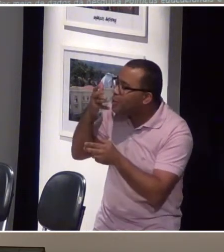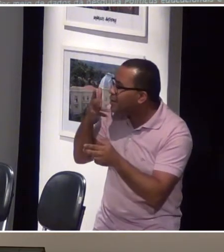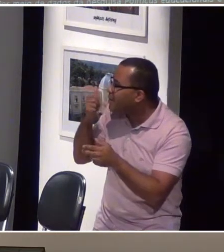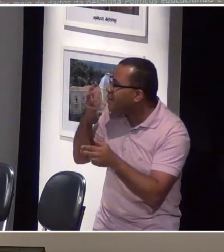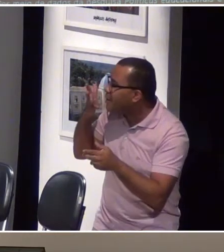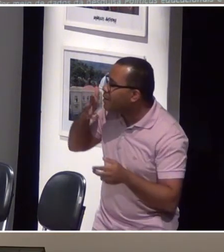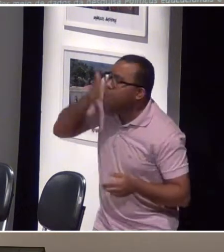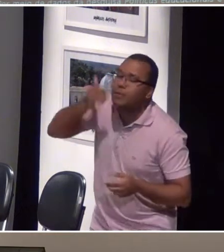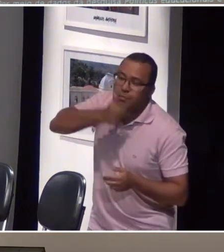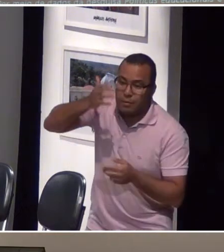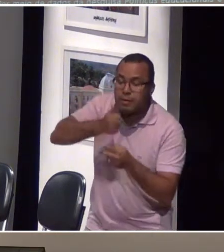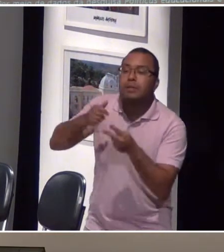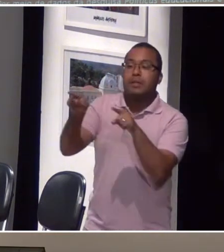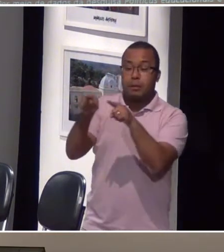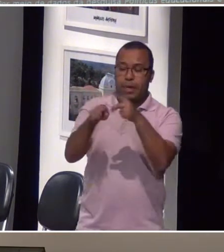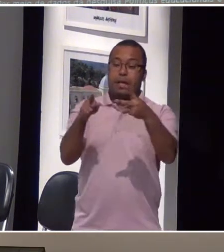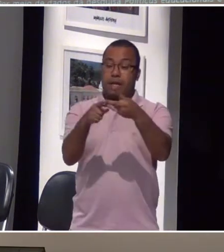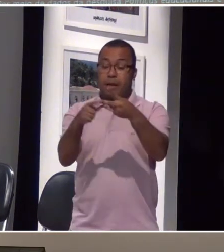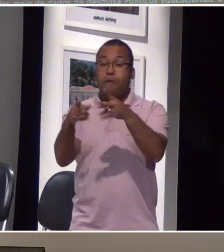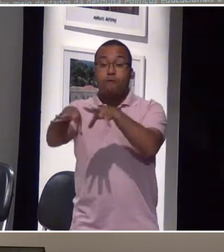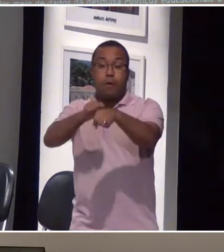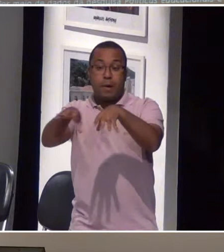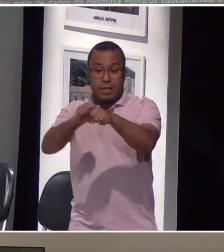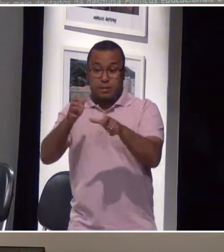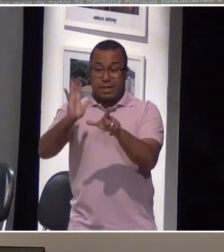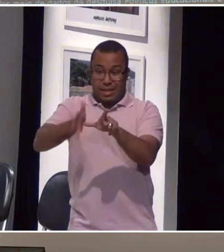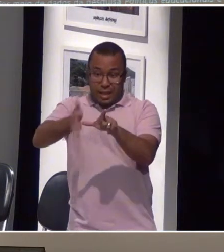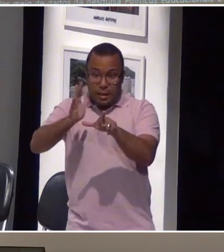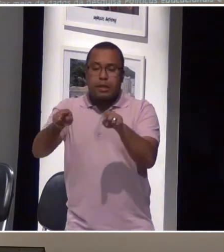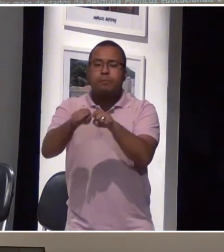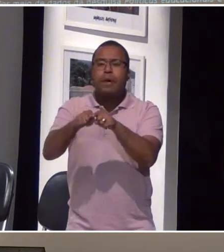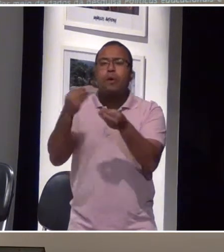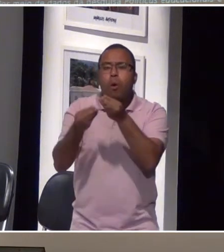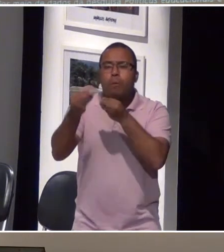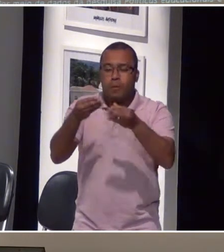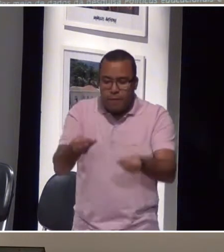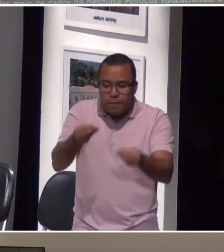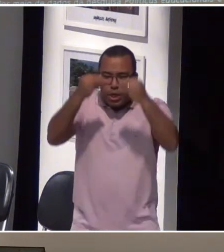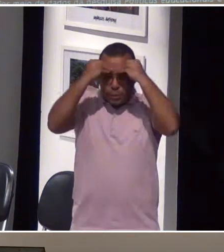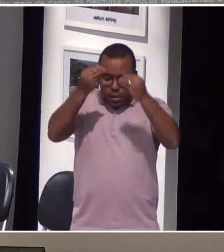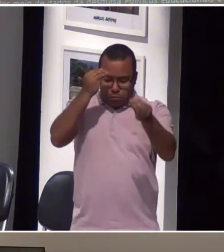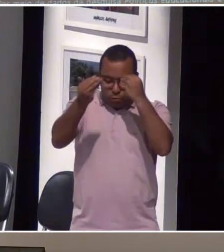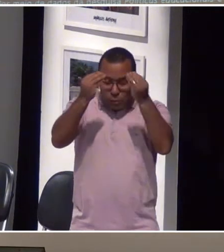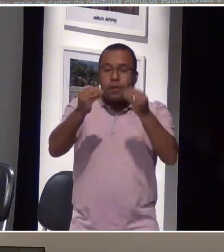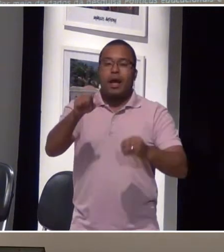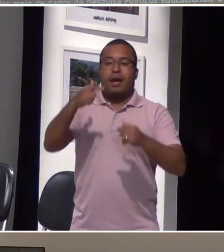e a formação em letras libras, um investimento em capital humano.